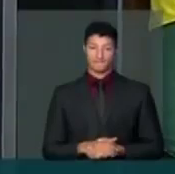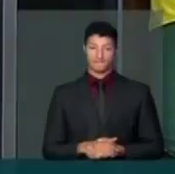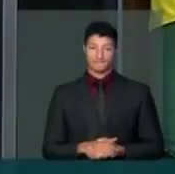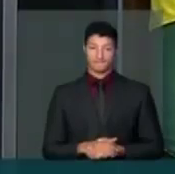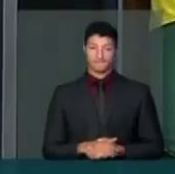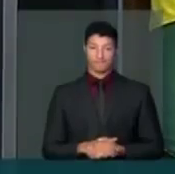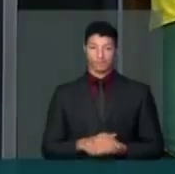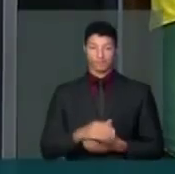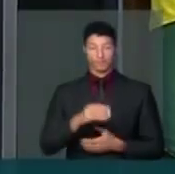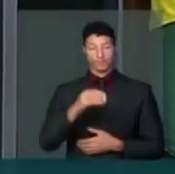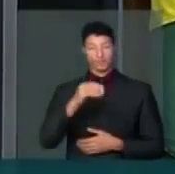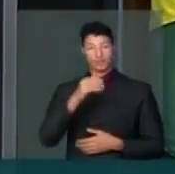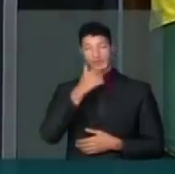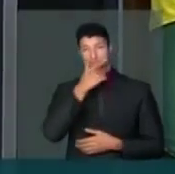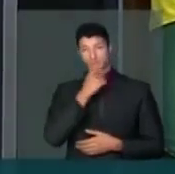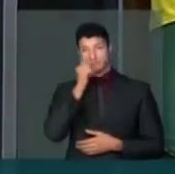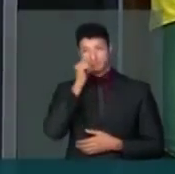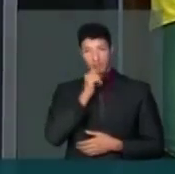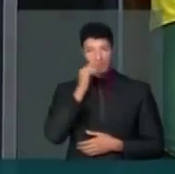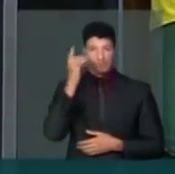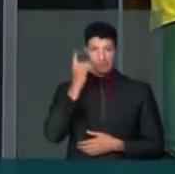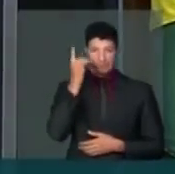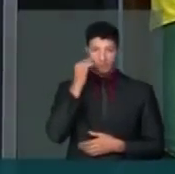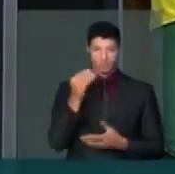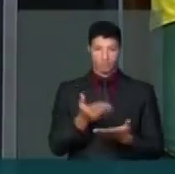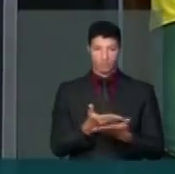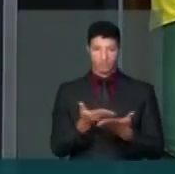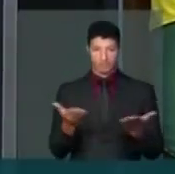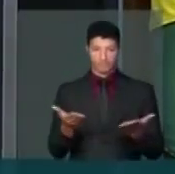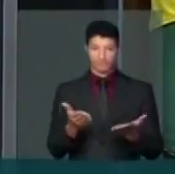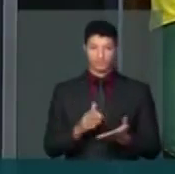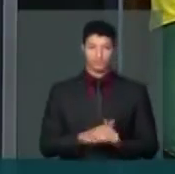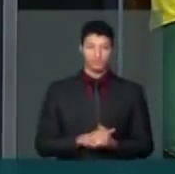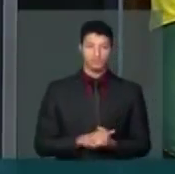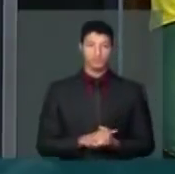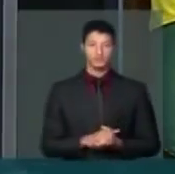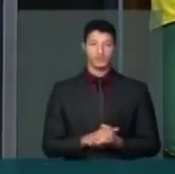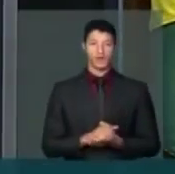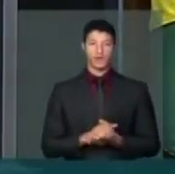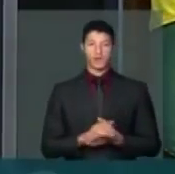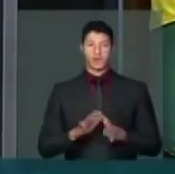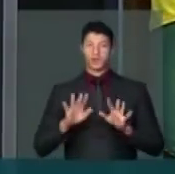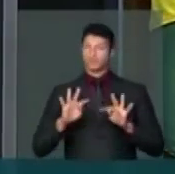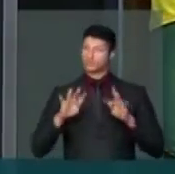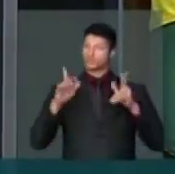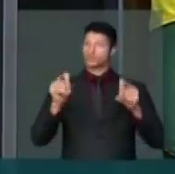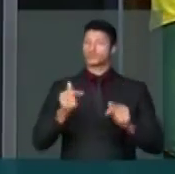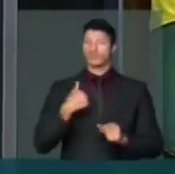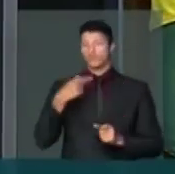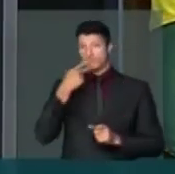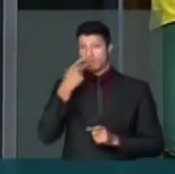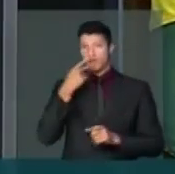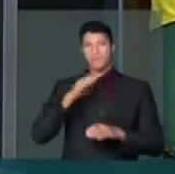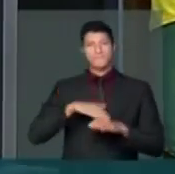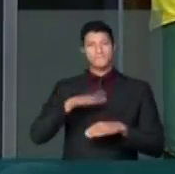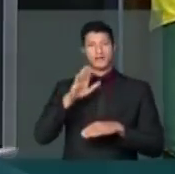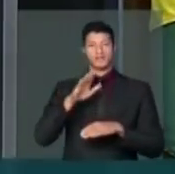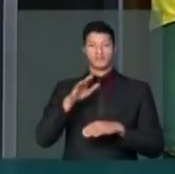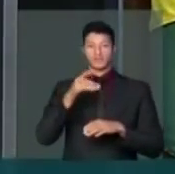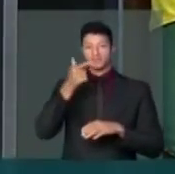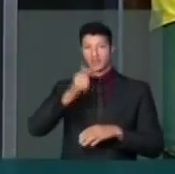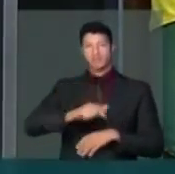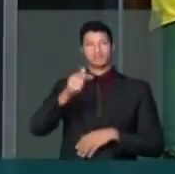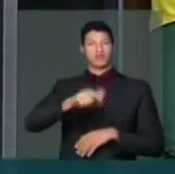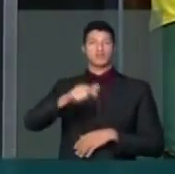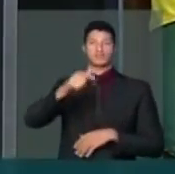Bom, senhores e senhoras deputadas, tudo que eu vier falar mais, creio, será